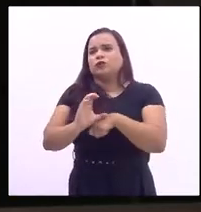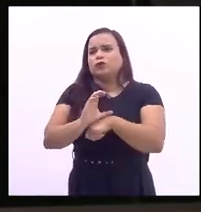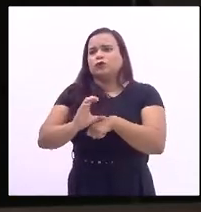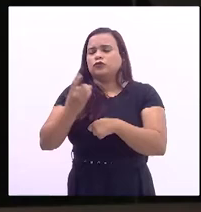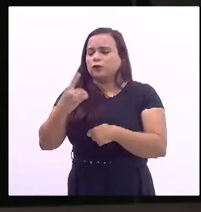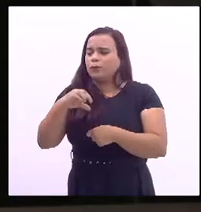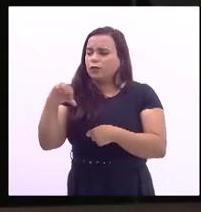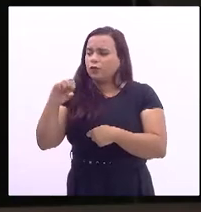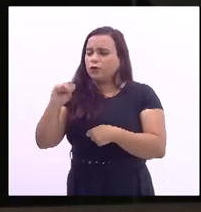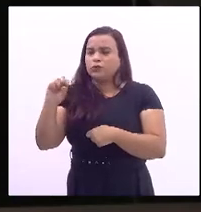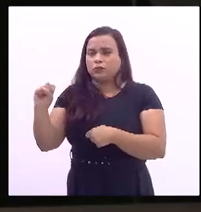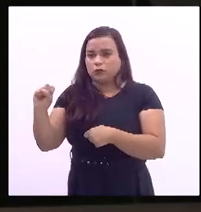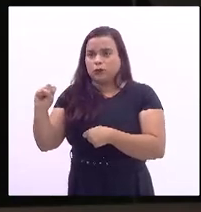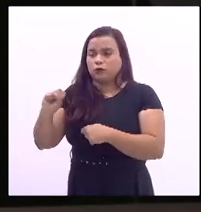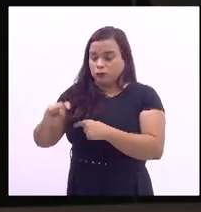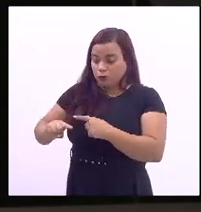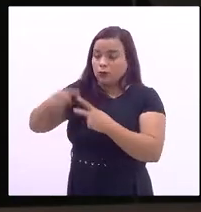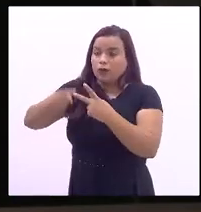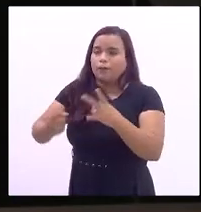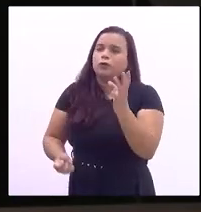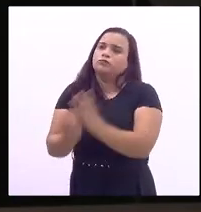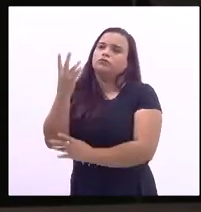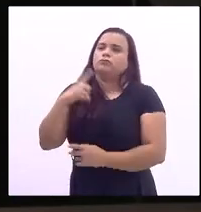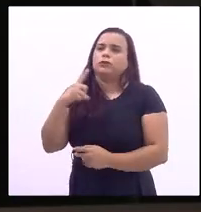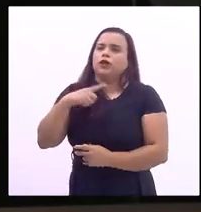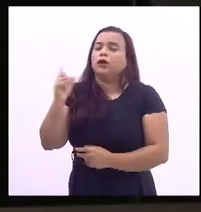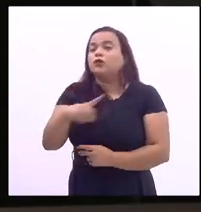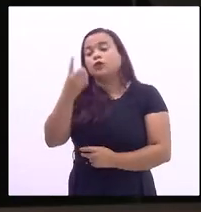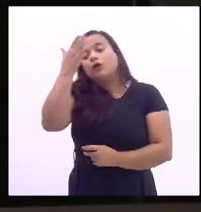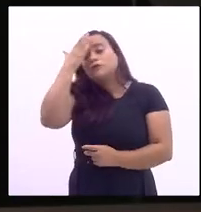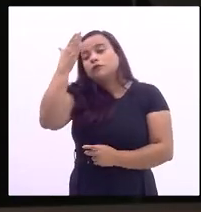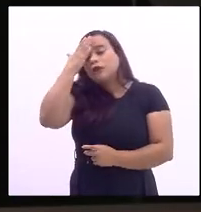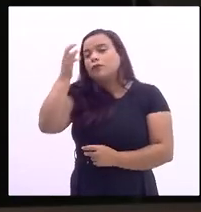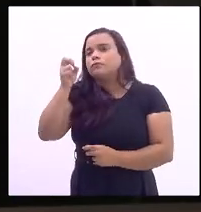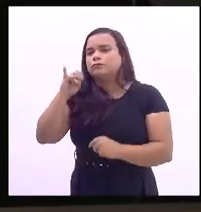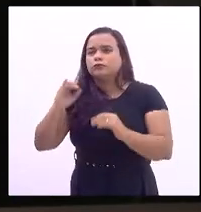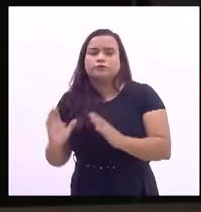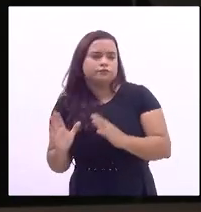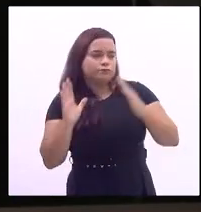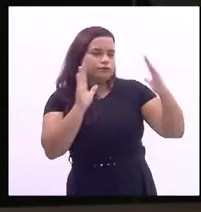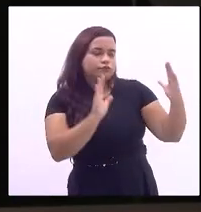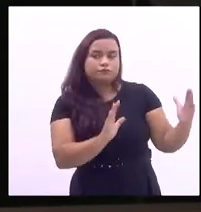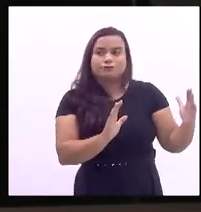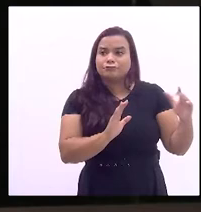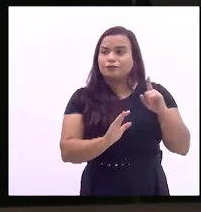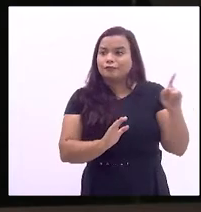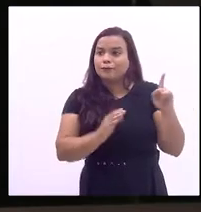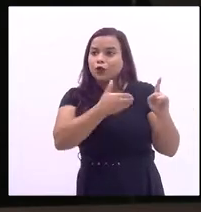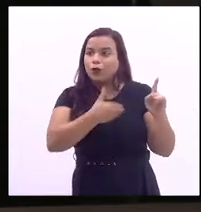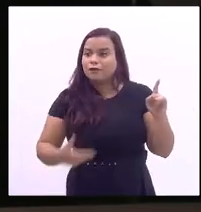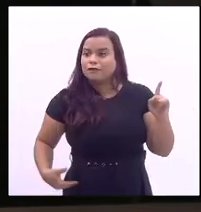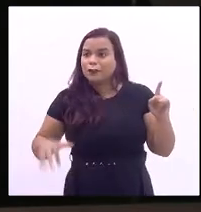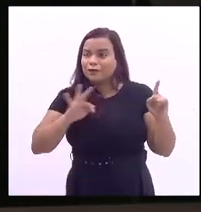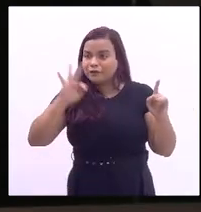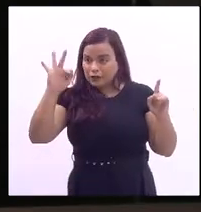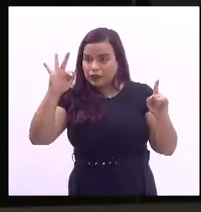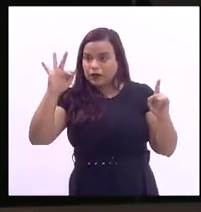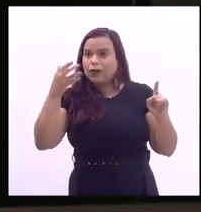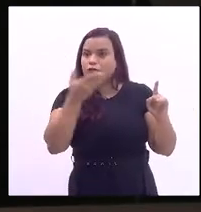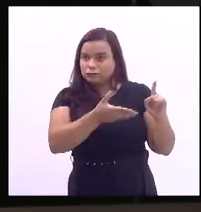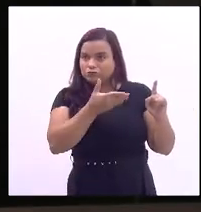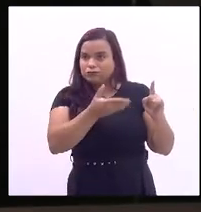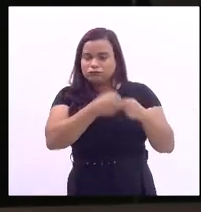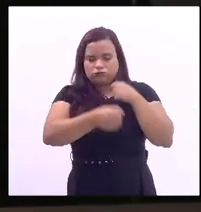de 88 então nós sabemos que se de um lado né o governo federal é